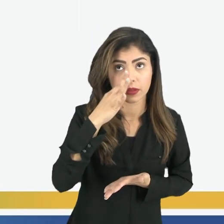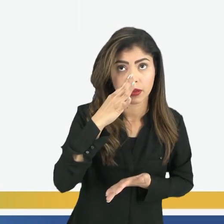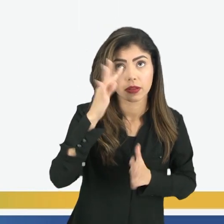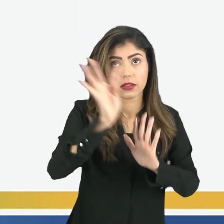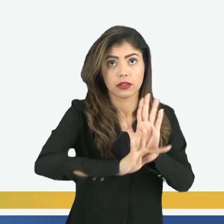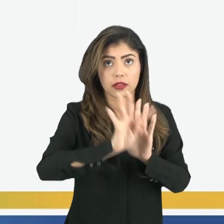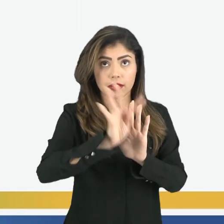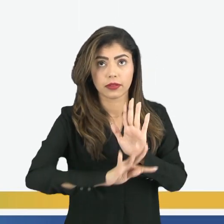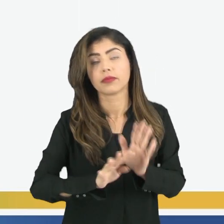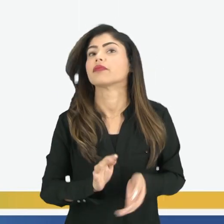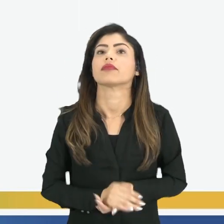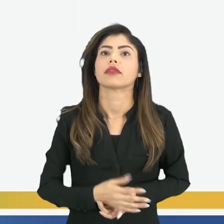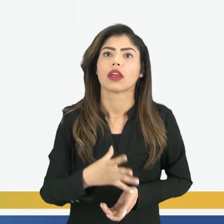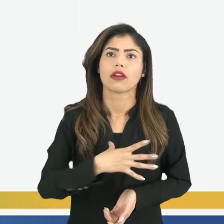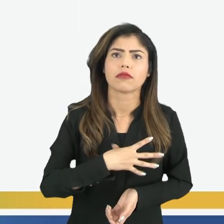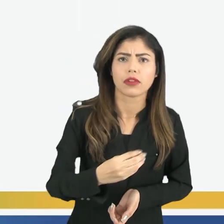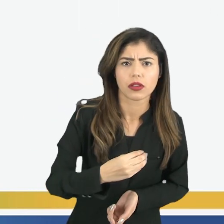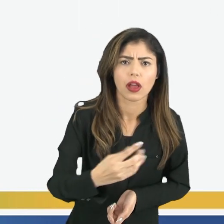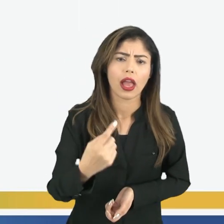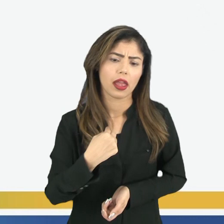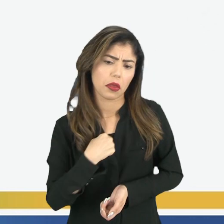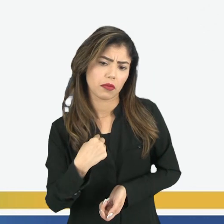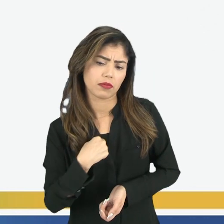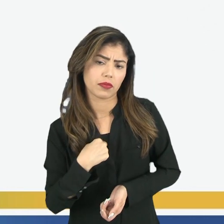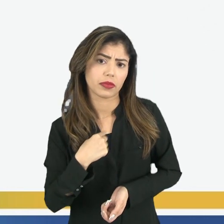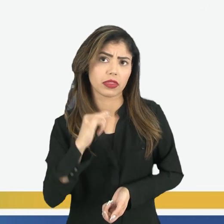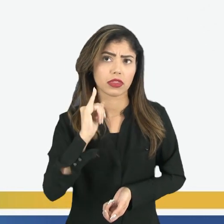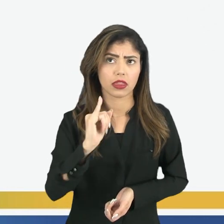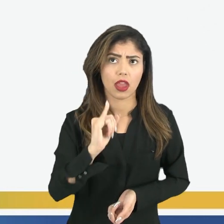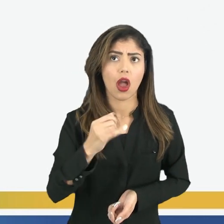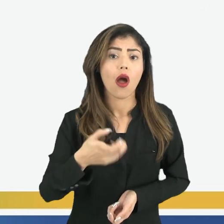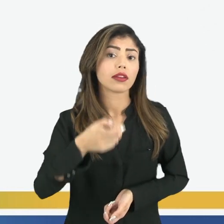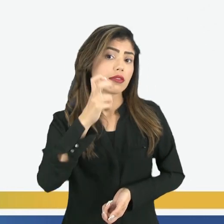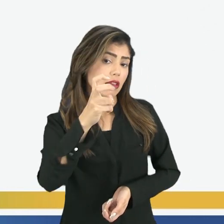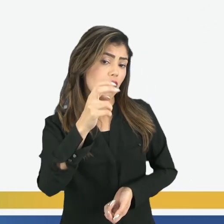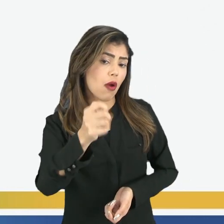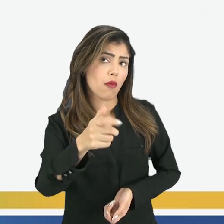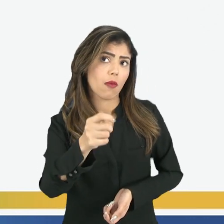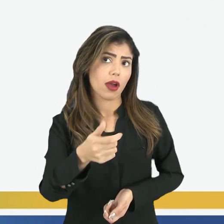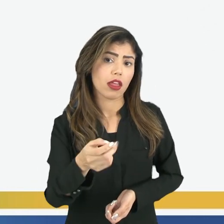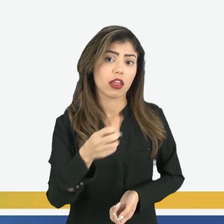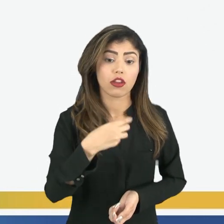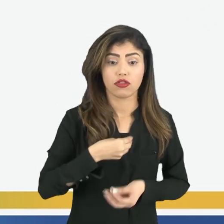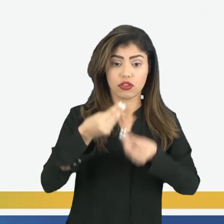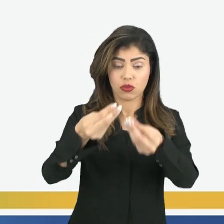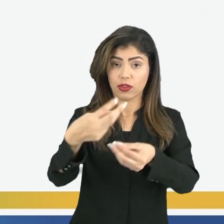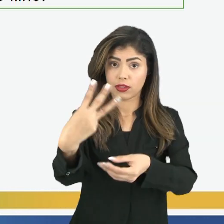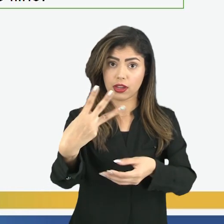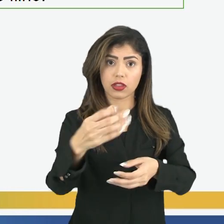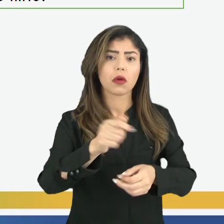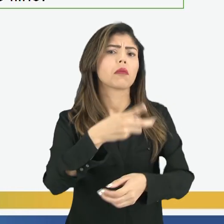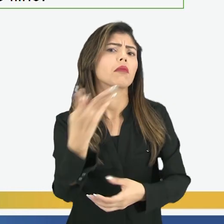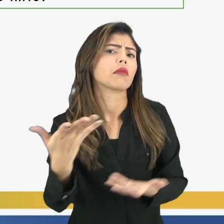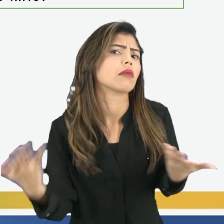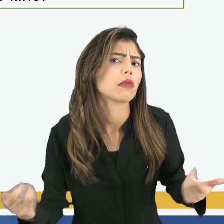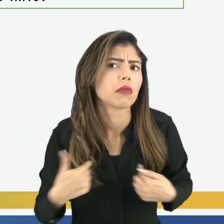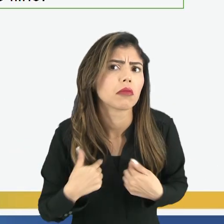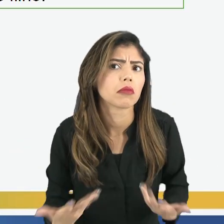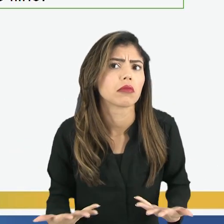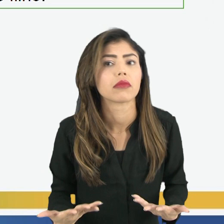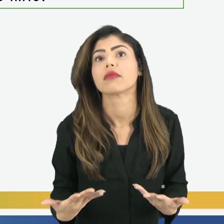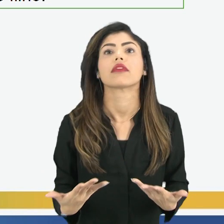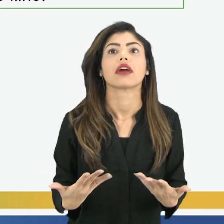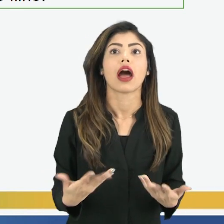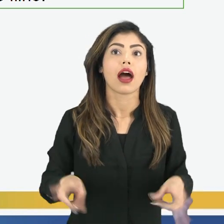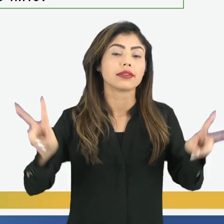seguintes trechos do texto. Filho, se eu tenho 5 moedas e te dou 3, com quantas eu fico? As